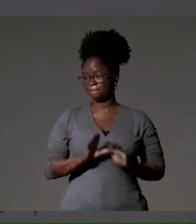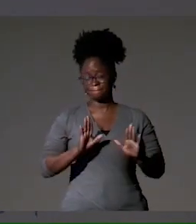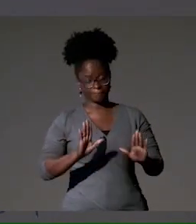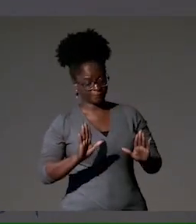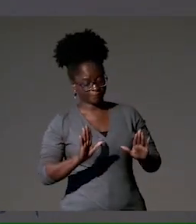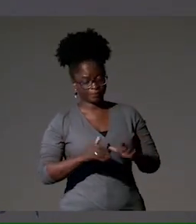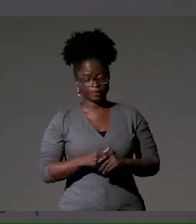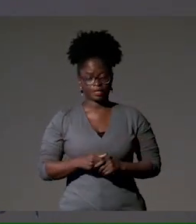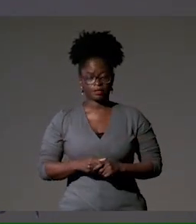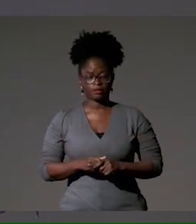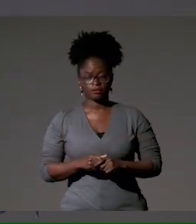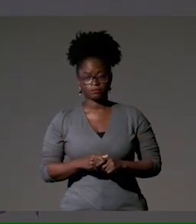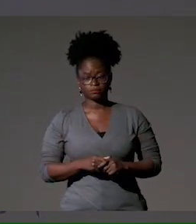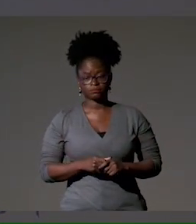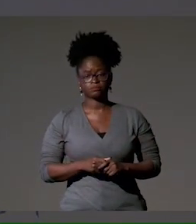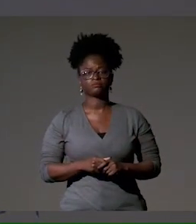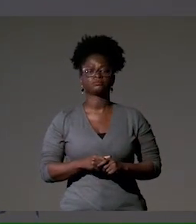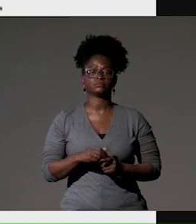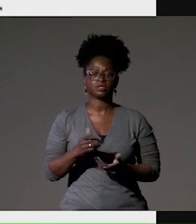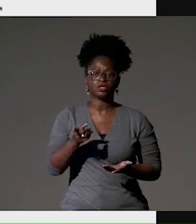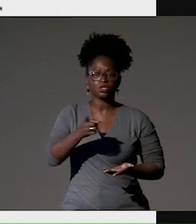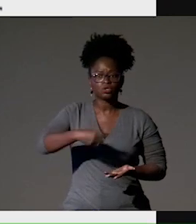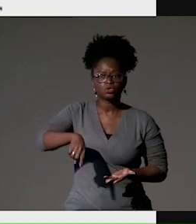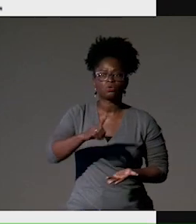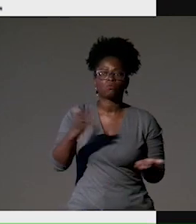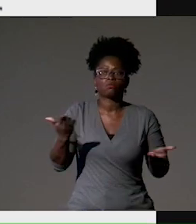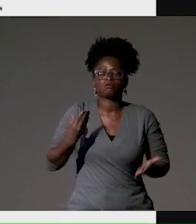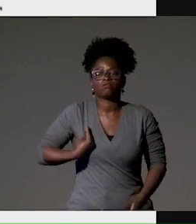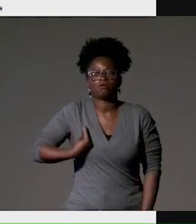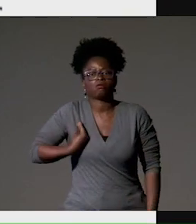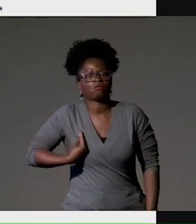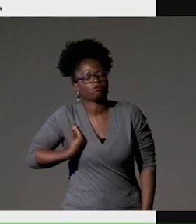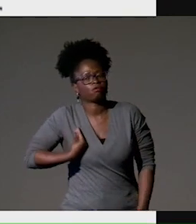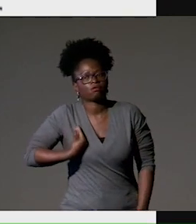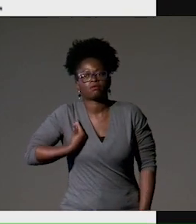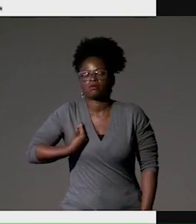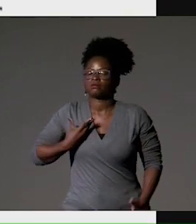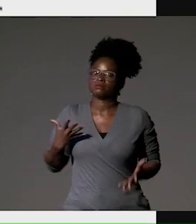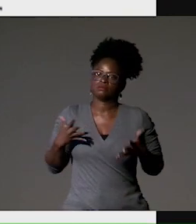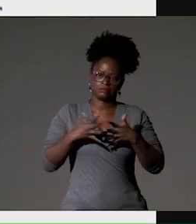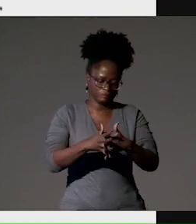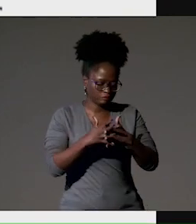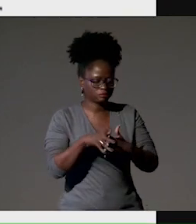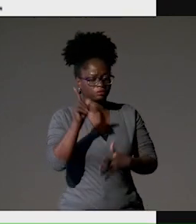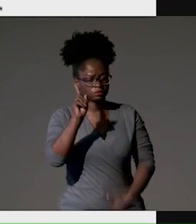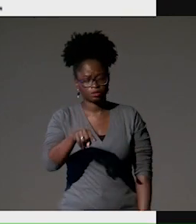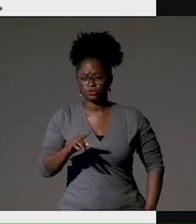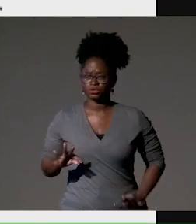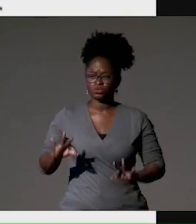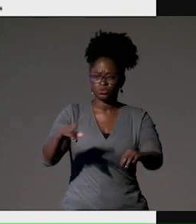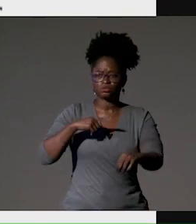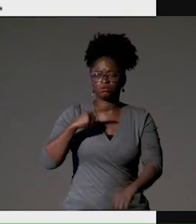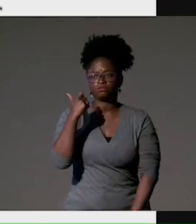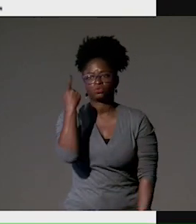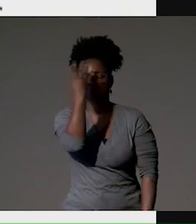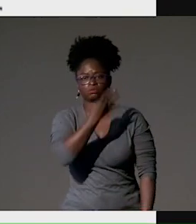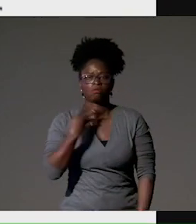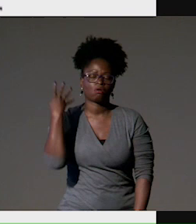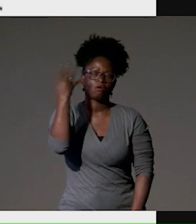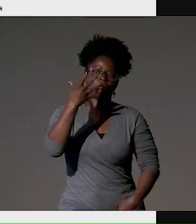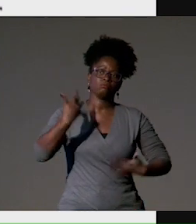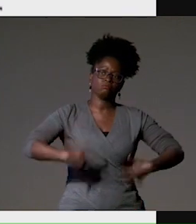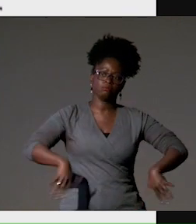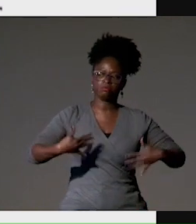Mas a dinâmica que a gente vive no mundo é complexa. Tudo tem 24 horas. Esse